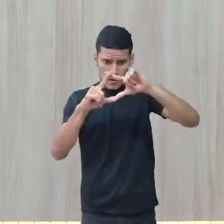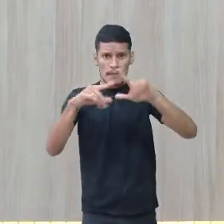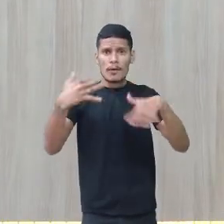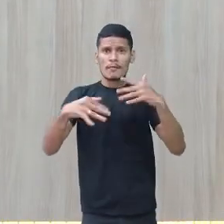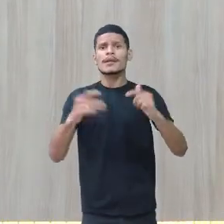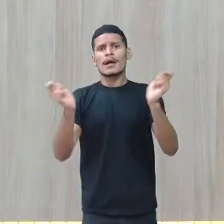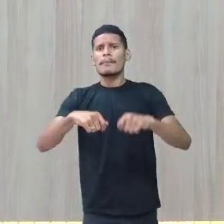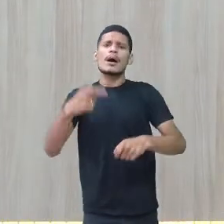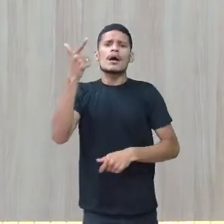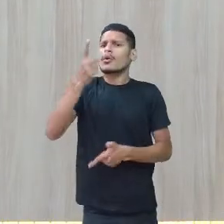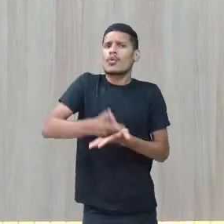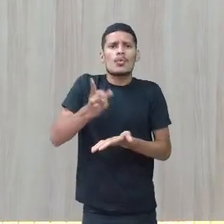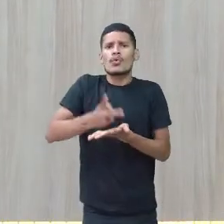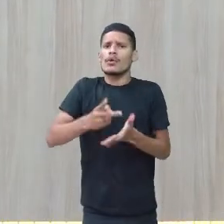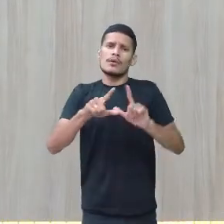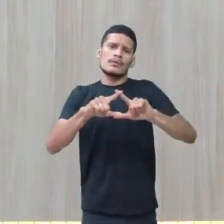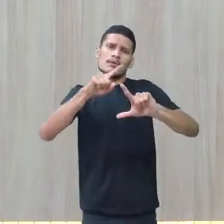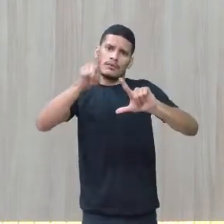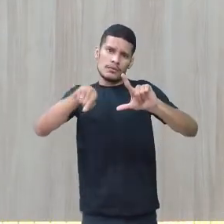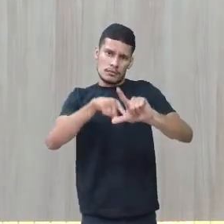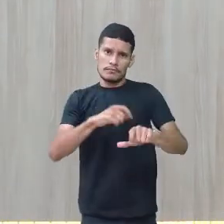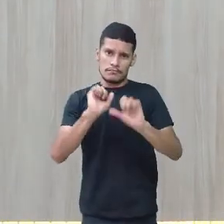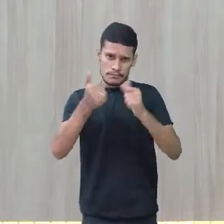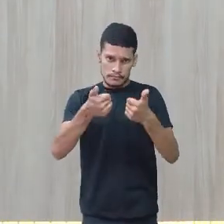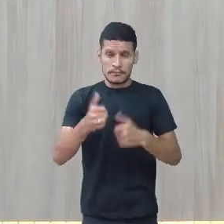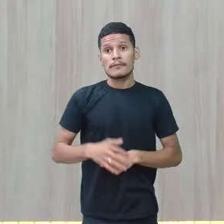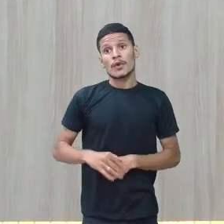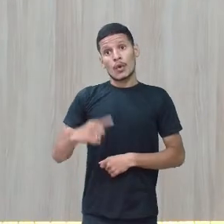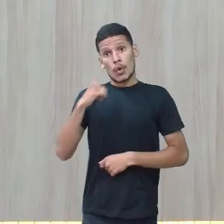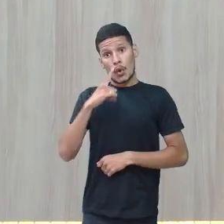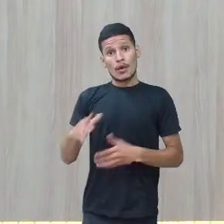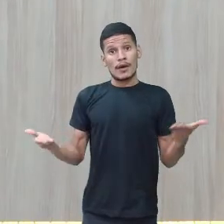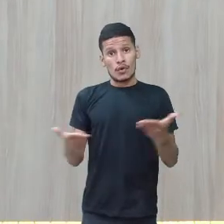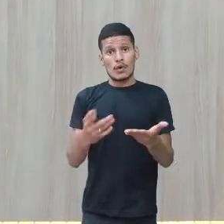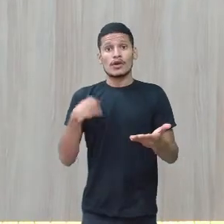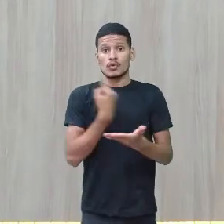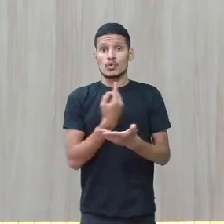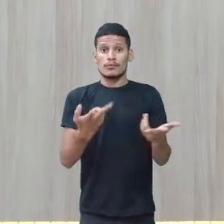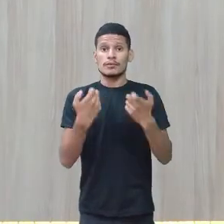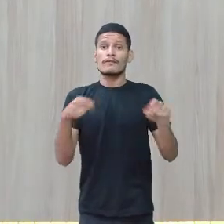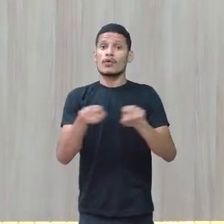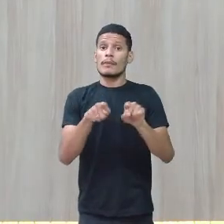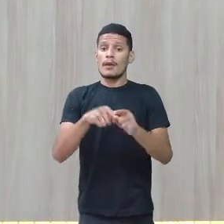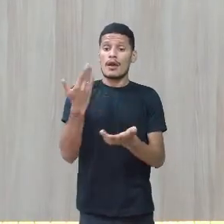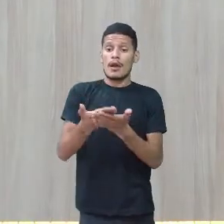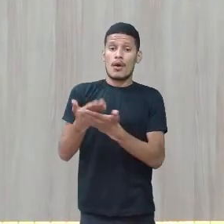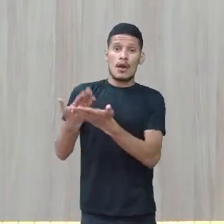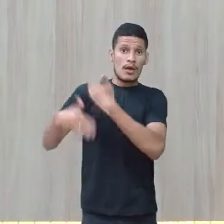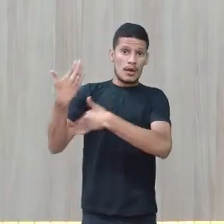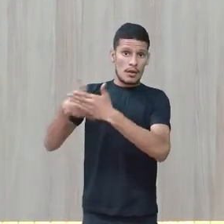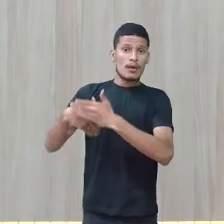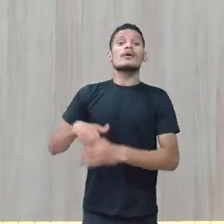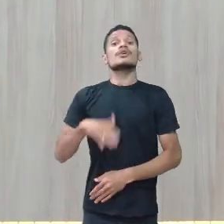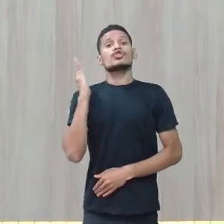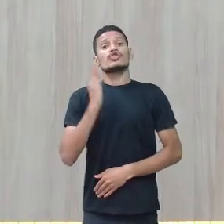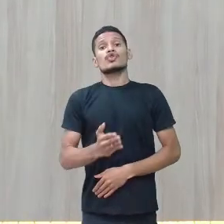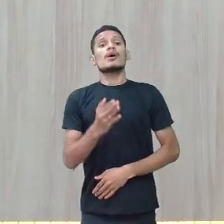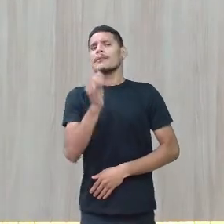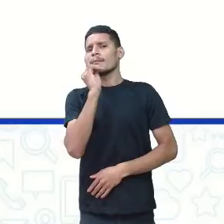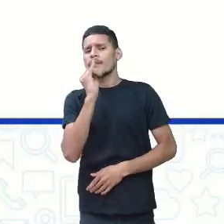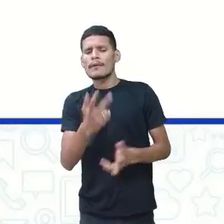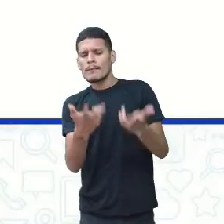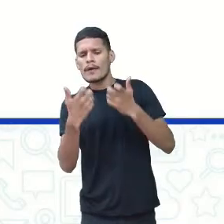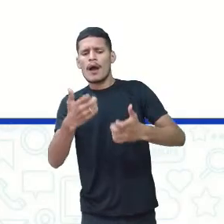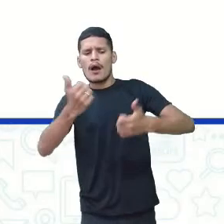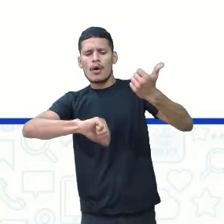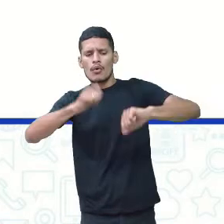assim vai ser um triângulo, tá bom? Então, vamos lá. Aqui a gente observou, nas aulas anteriores, né, os elementos que